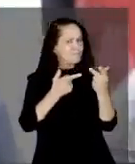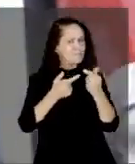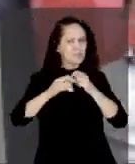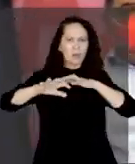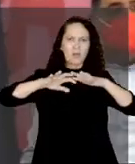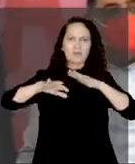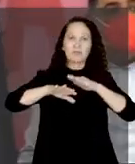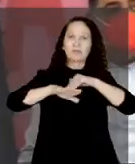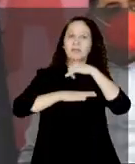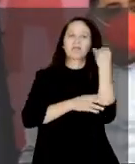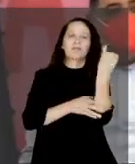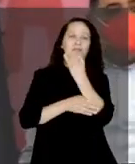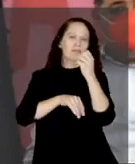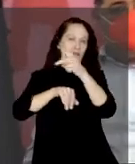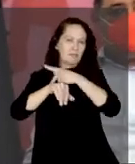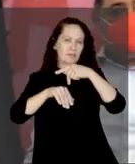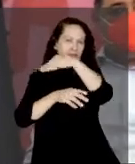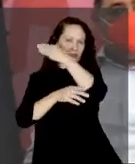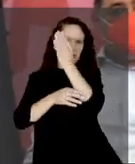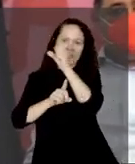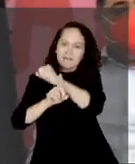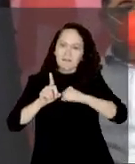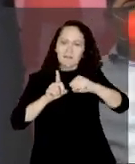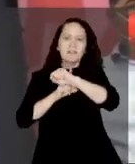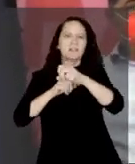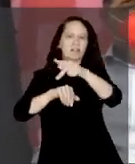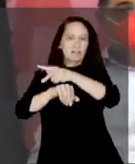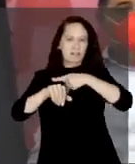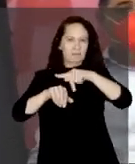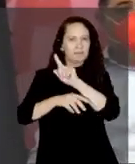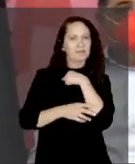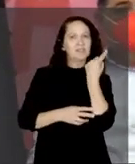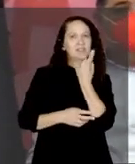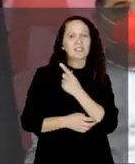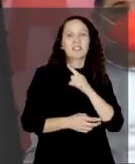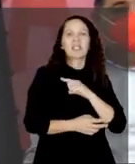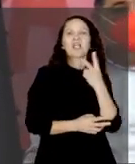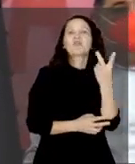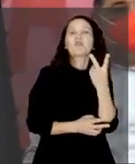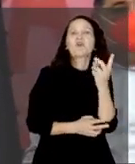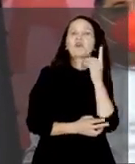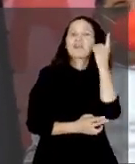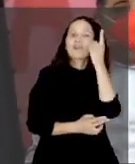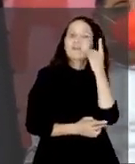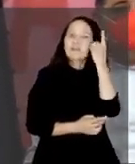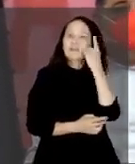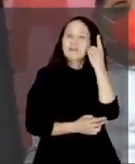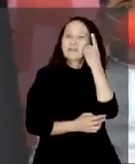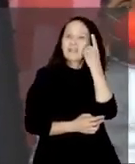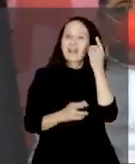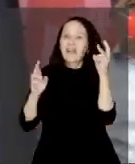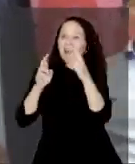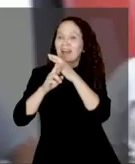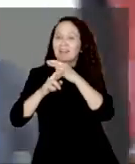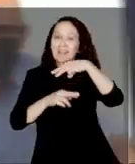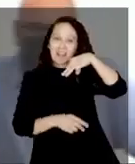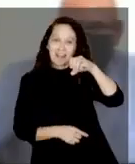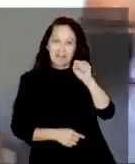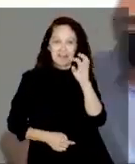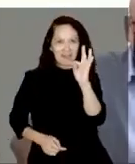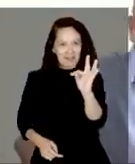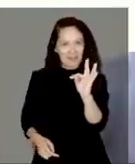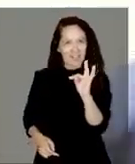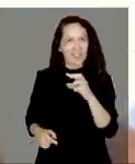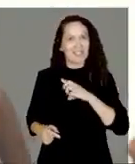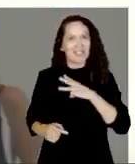com a gente? A gente vota em deputado que a gente nunca viu. A gente vota em senador que a gente nunca